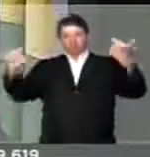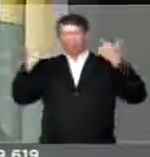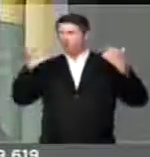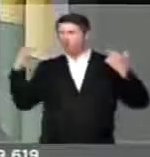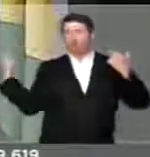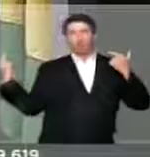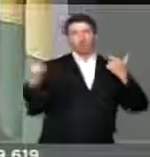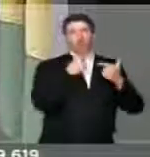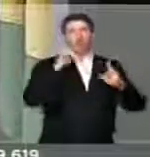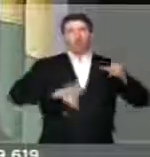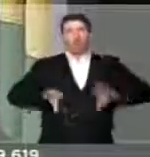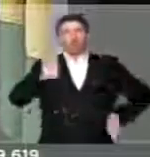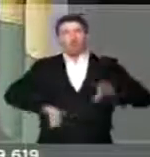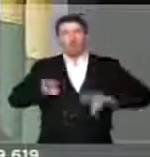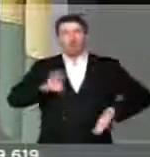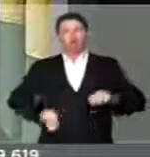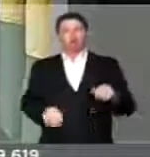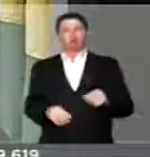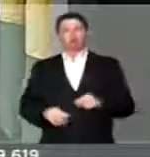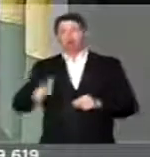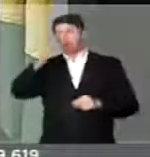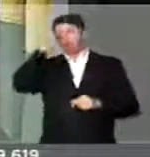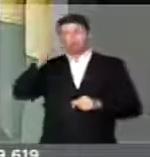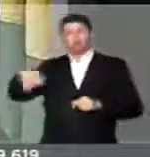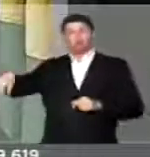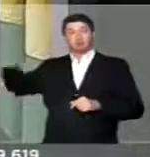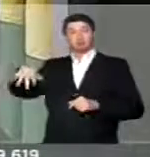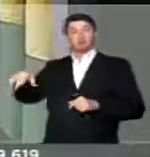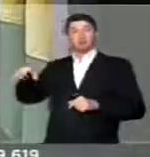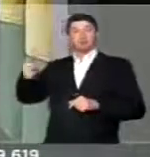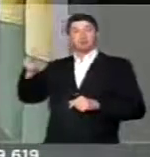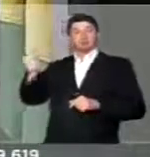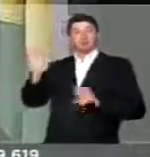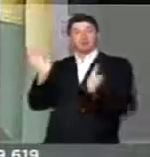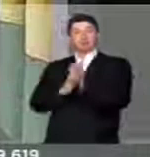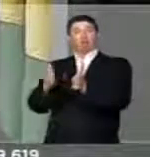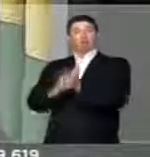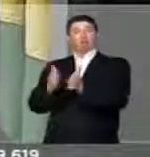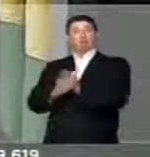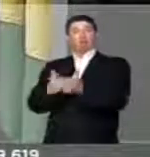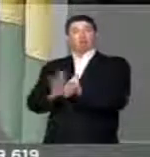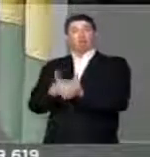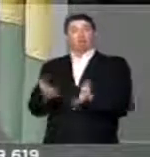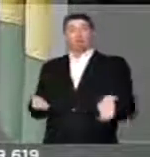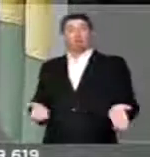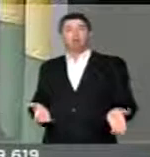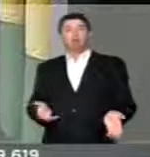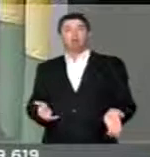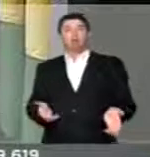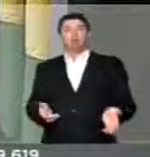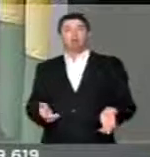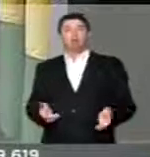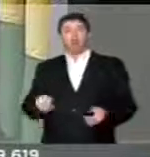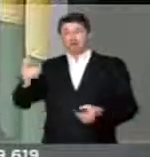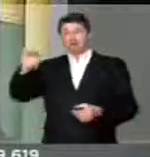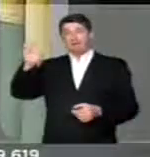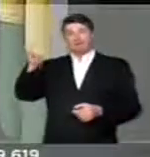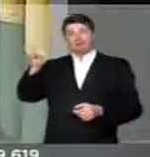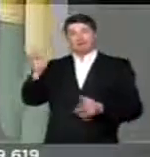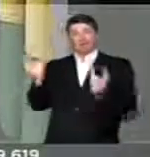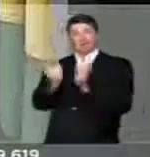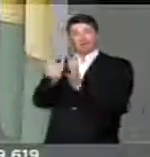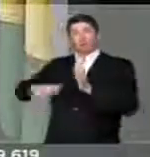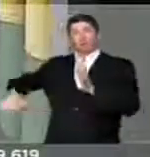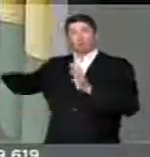de corrupto, e foi aplaudido pela esquerda. E foi aplaudido pela esquerda.